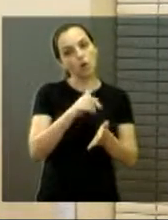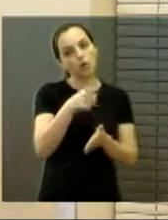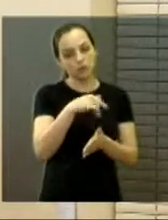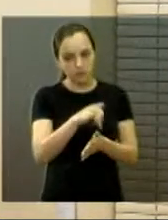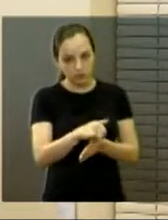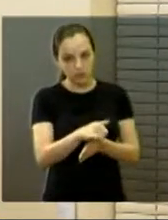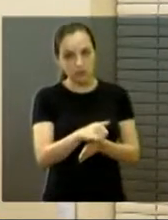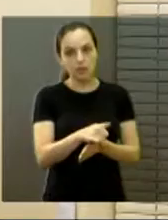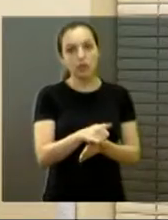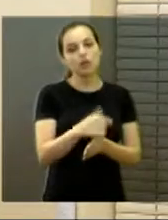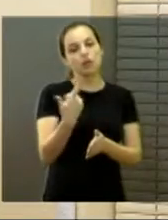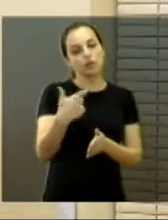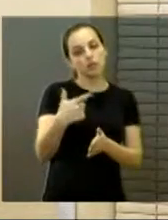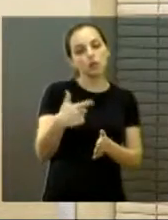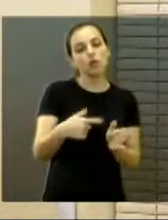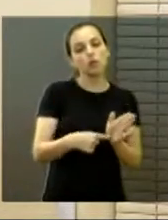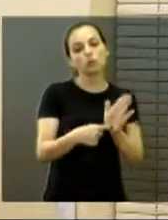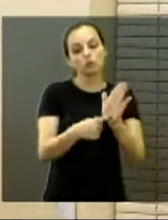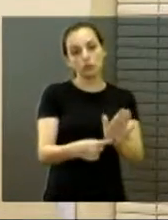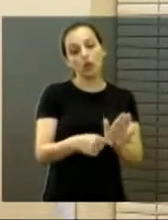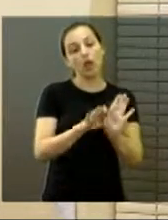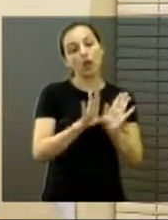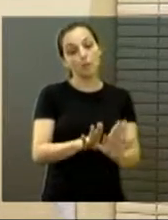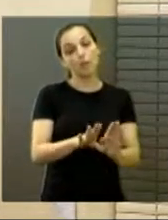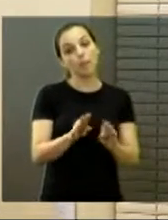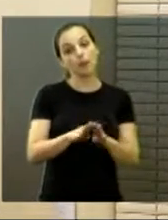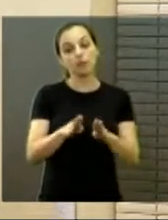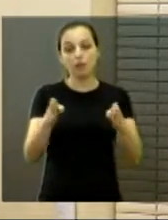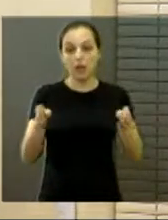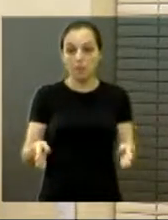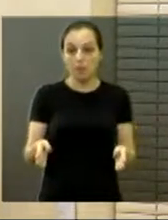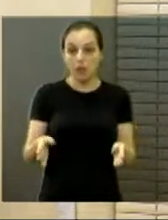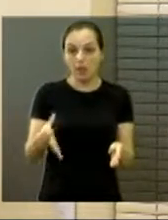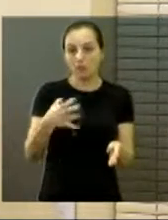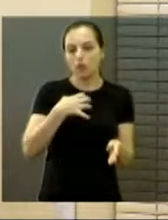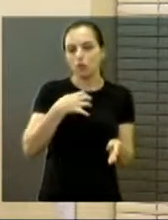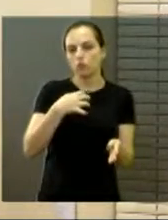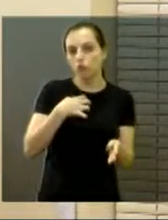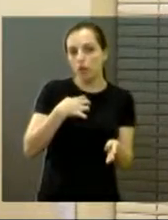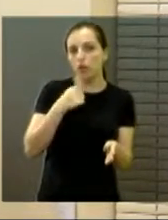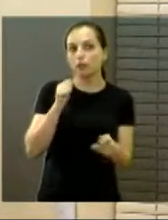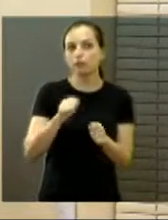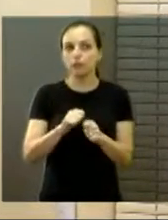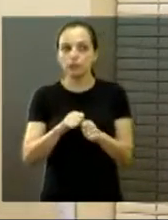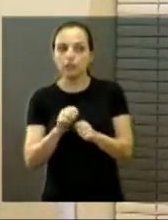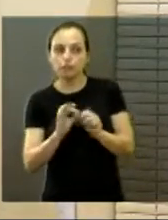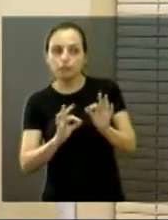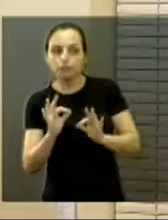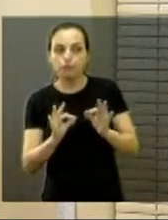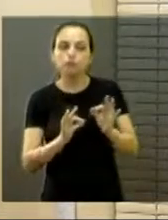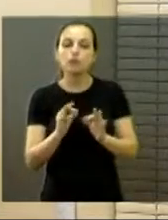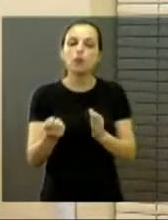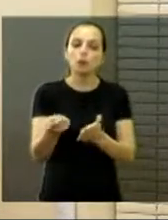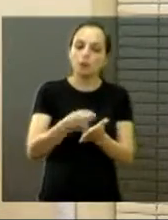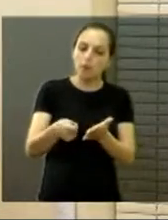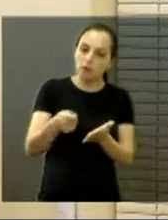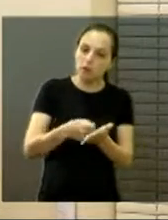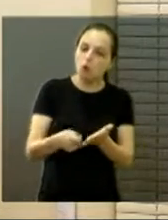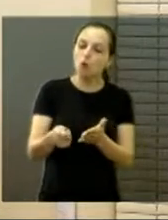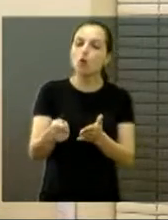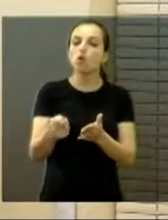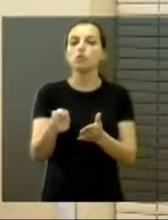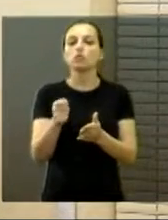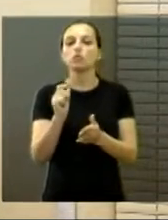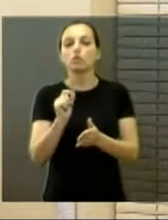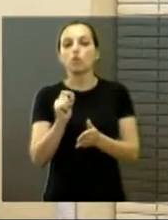que tinha sido a segunda indicada, mas eu acho que a mesa deve tomar alguma atitude no sentido de corrigir ou de fazer